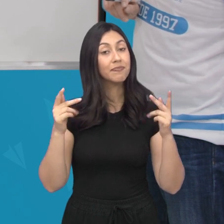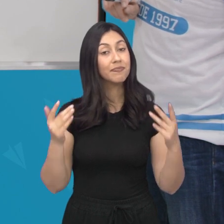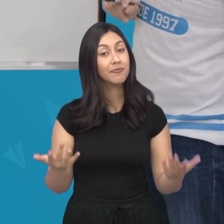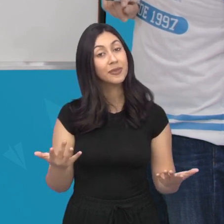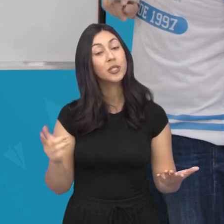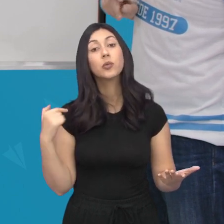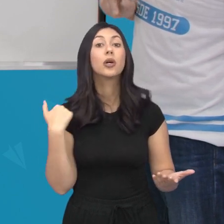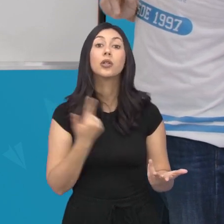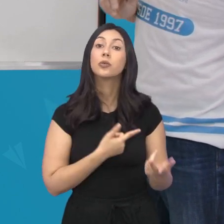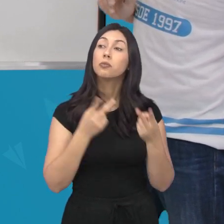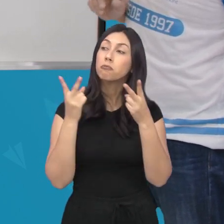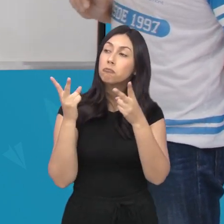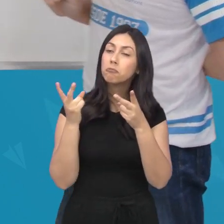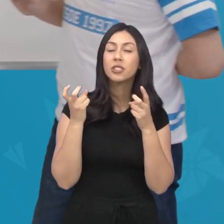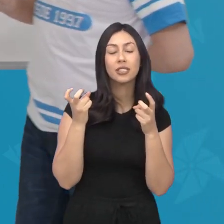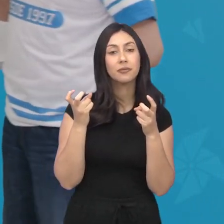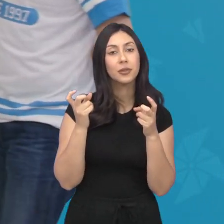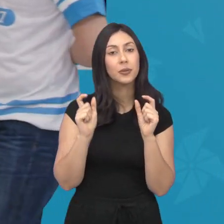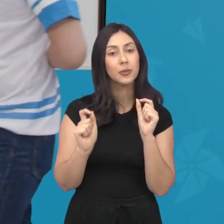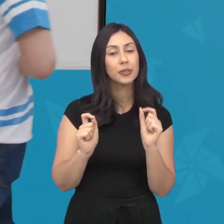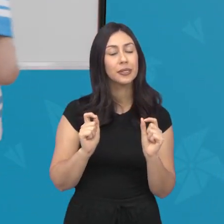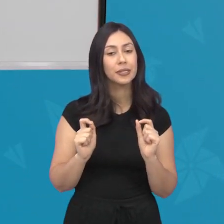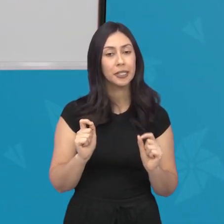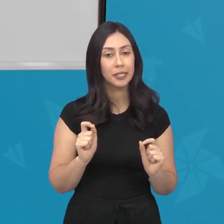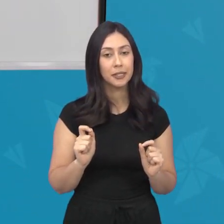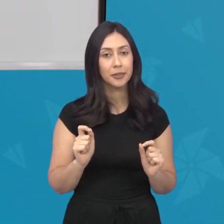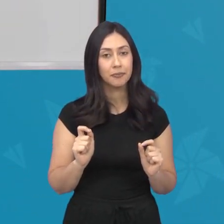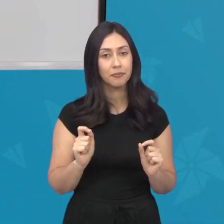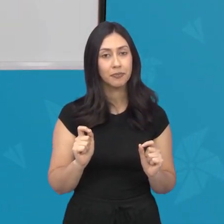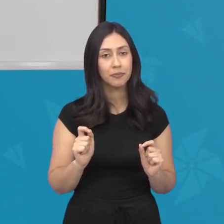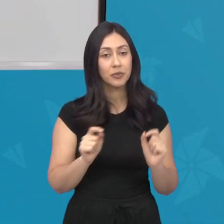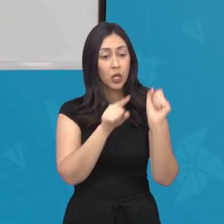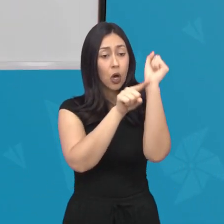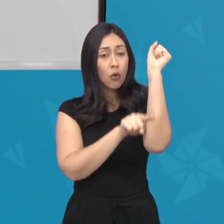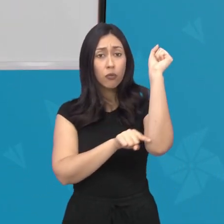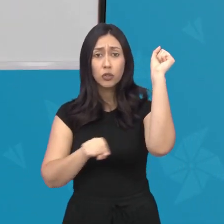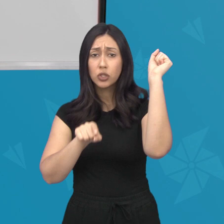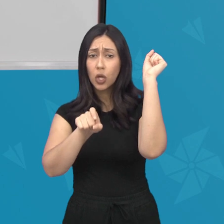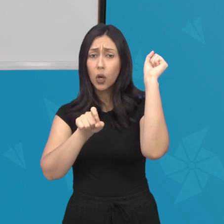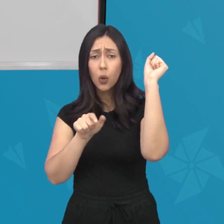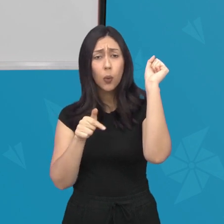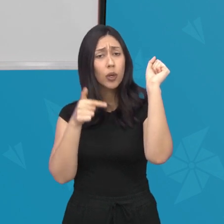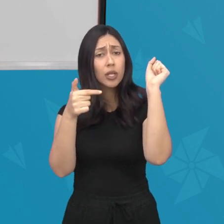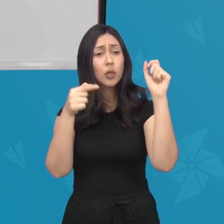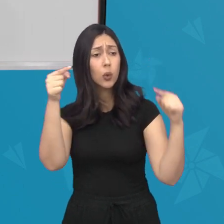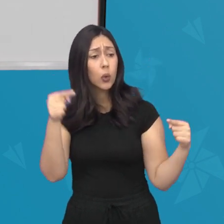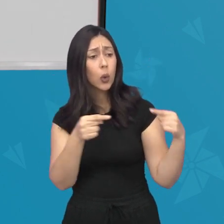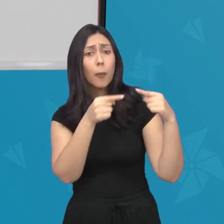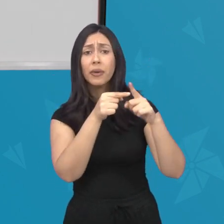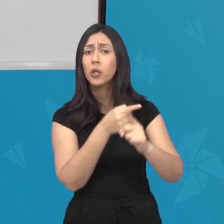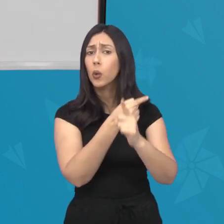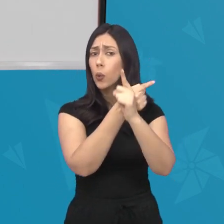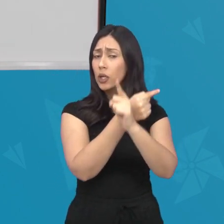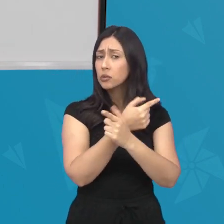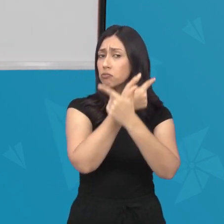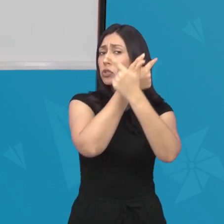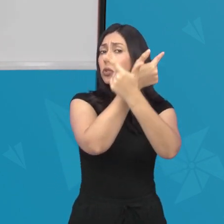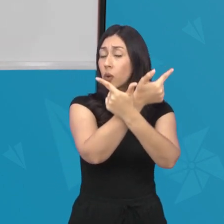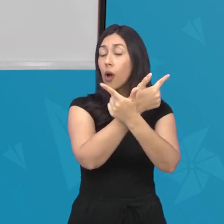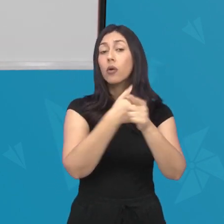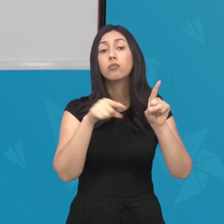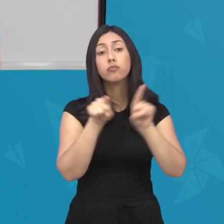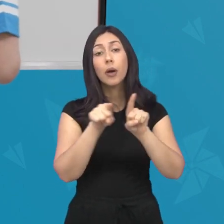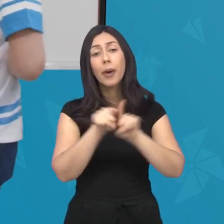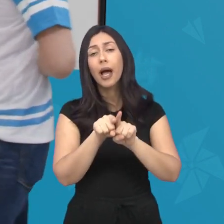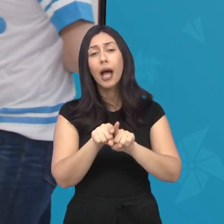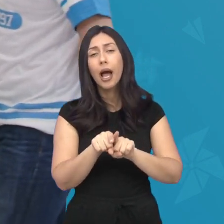Ok? Então a gente viu que a função quadrática tem tudo a ver com a equação do segundo grau